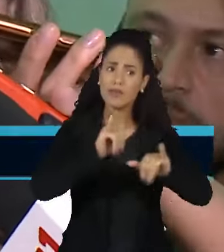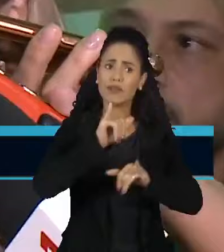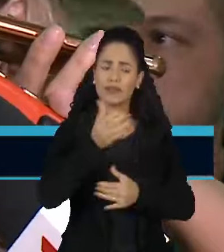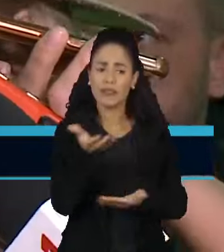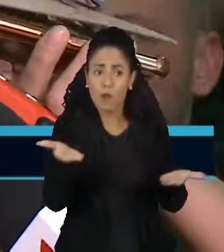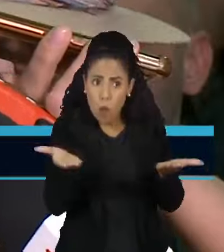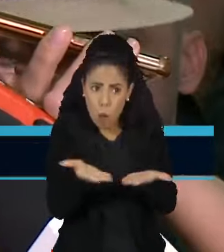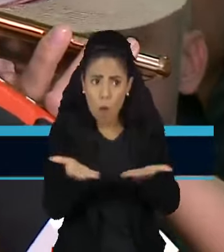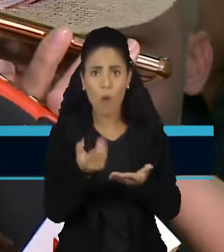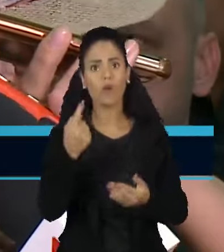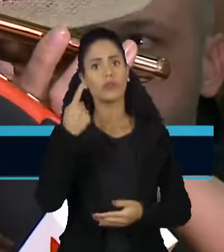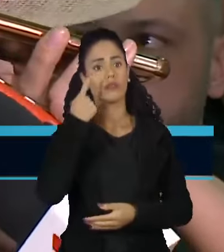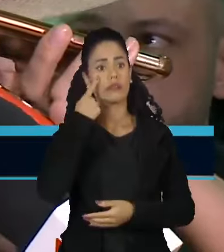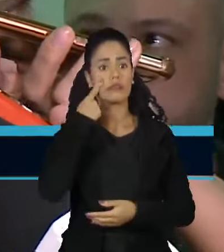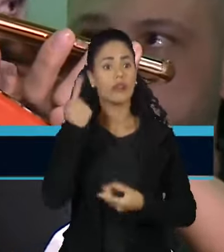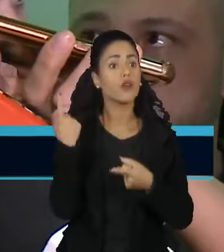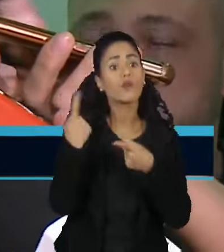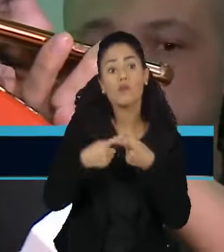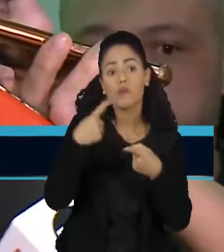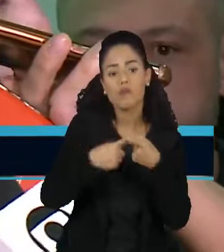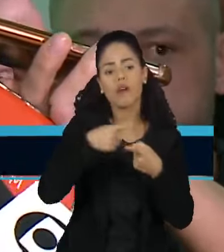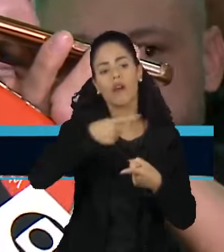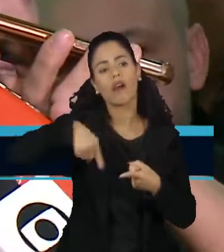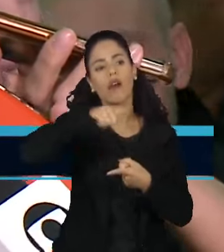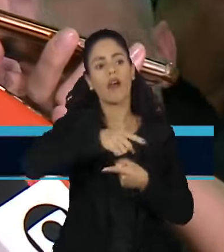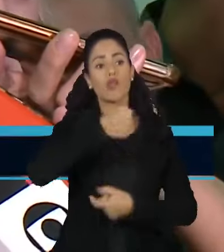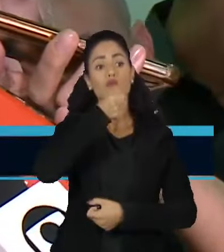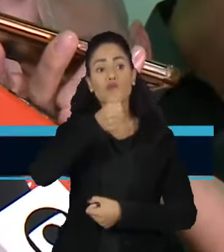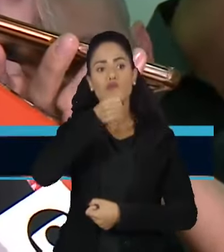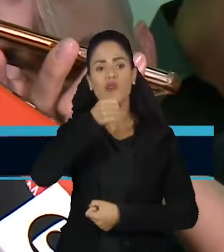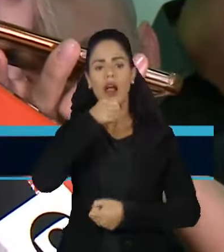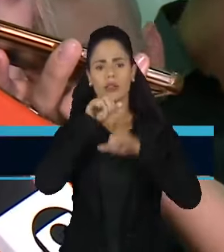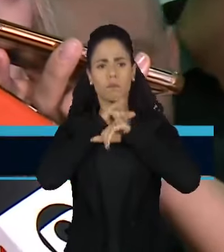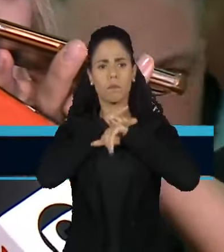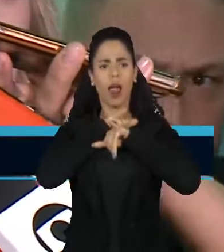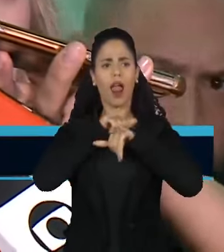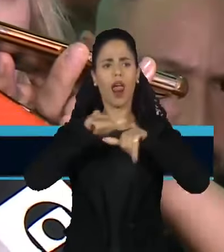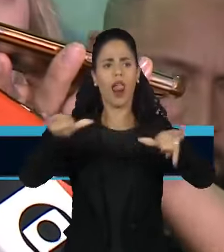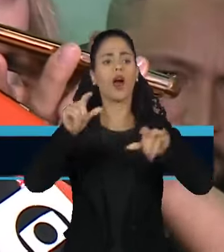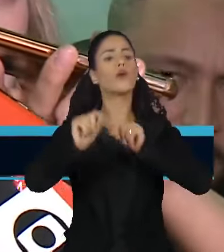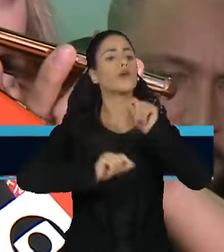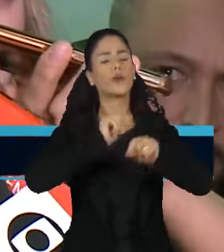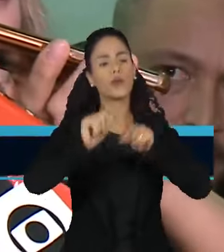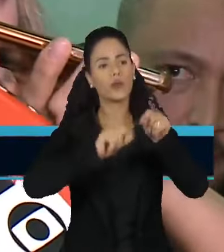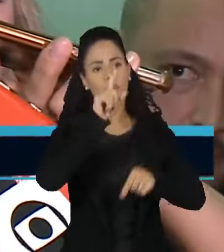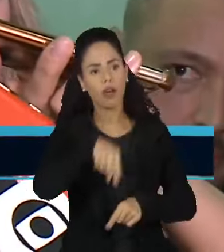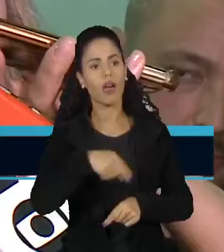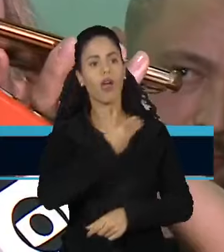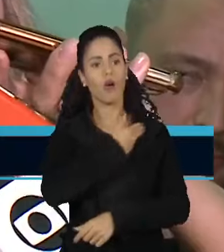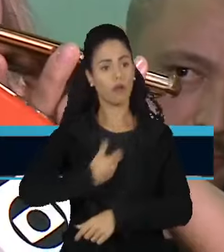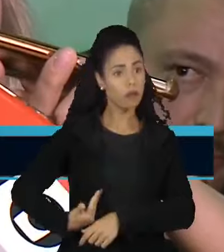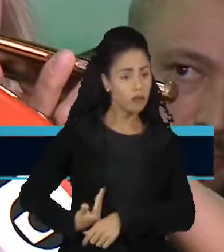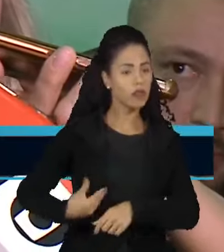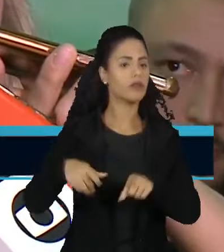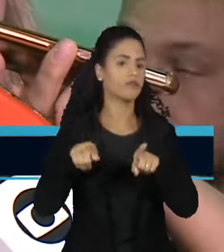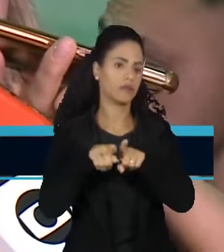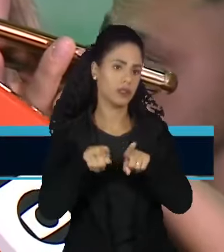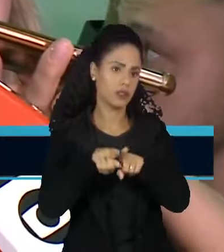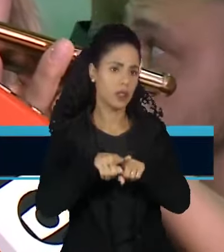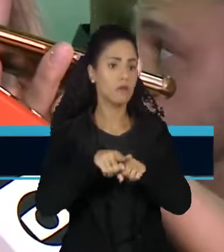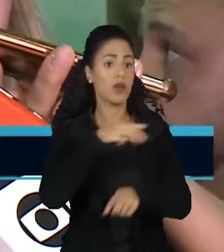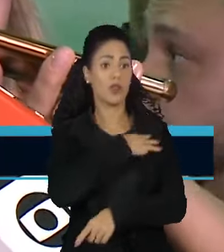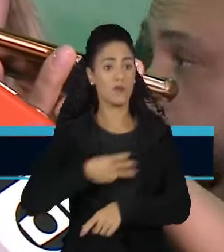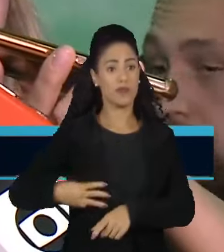tentando verbalizar, porque os grandes jornais fizeram, foi vazada do governo e basicamente do